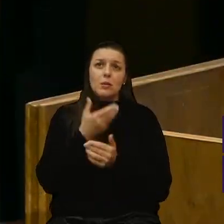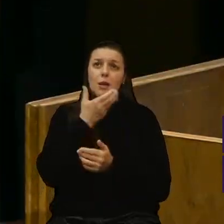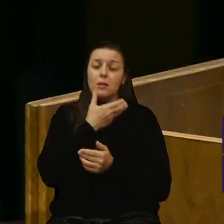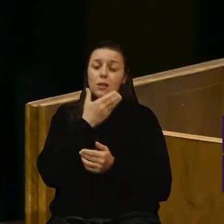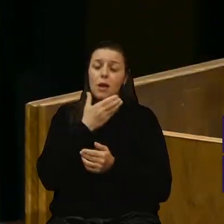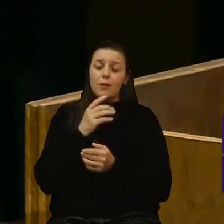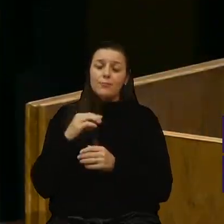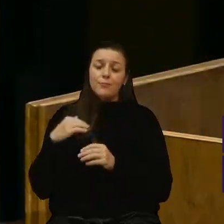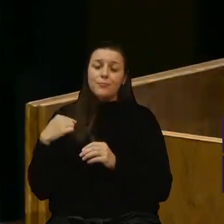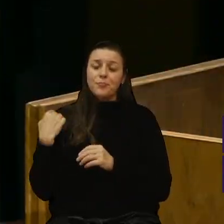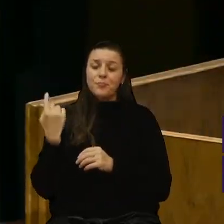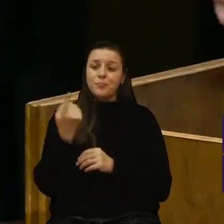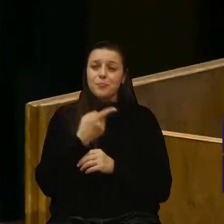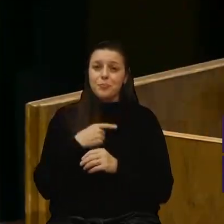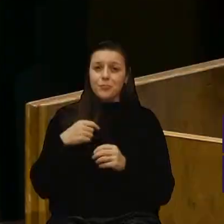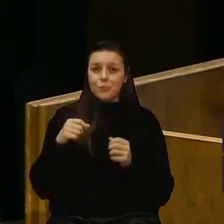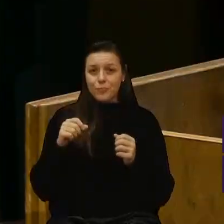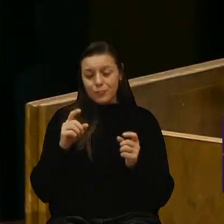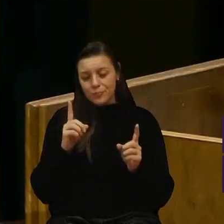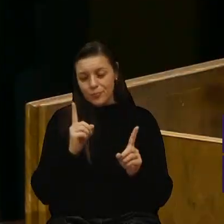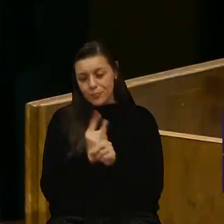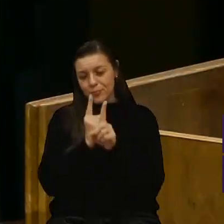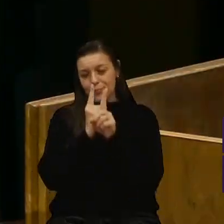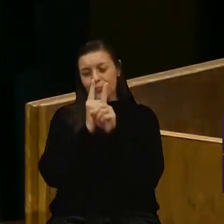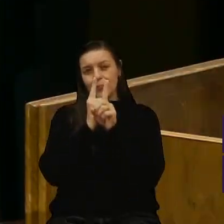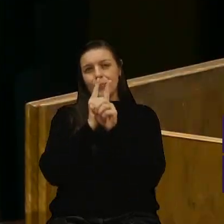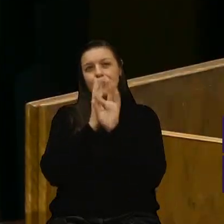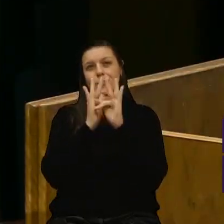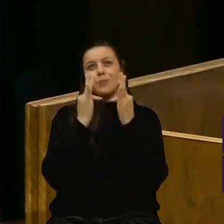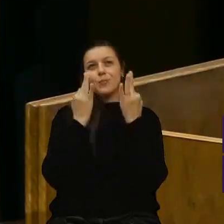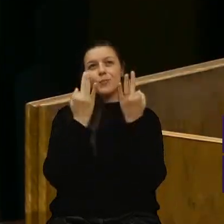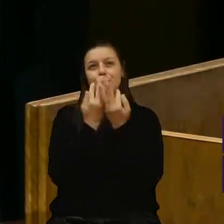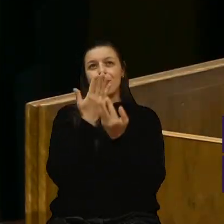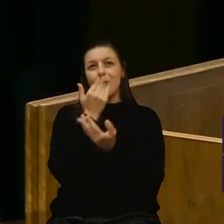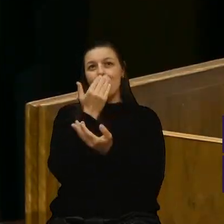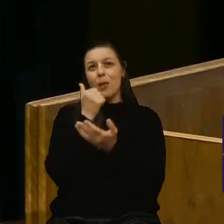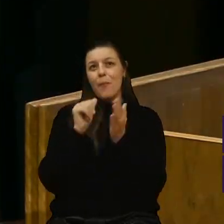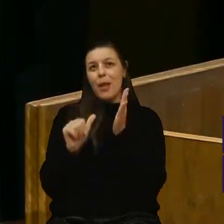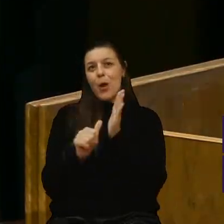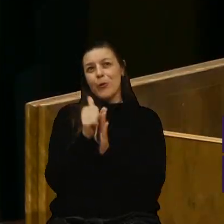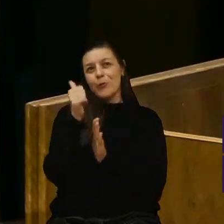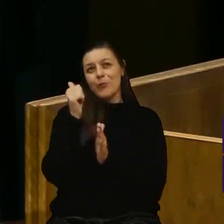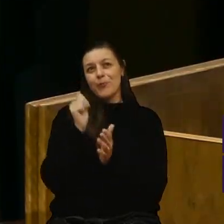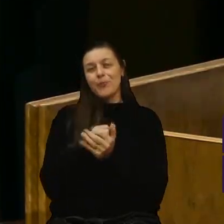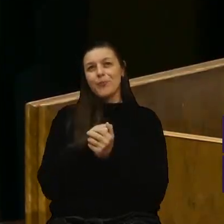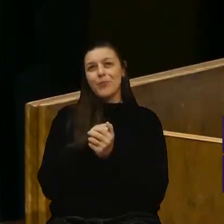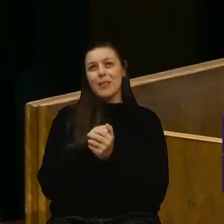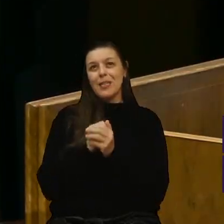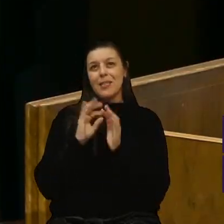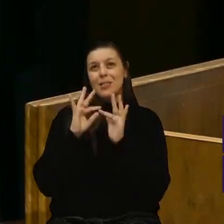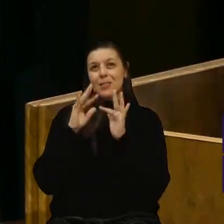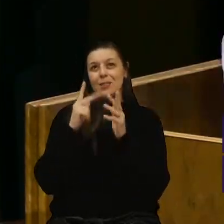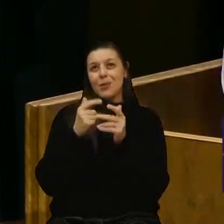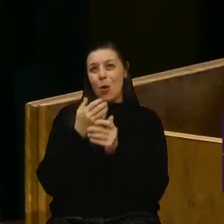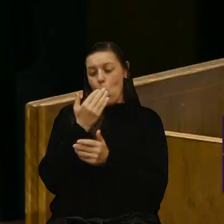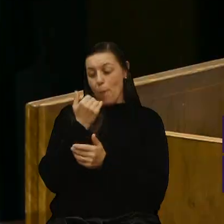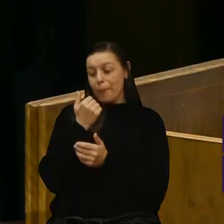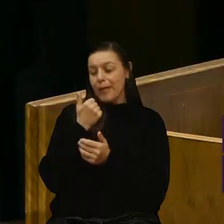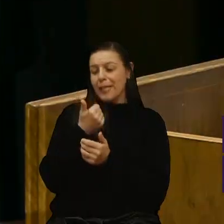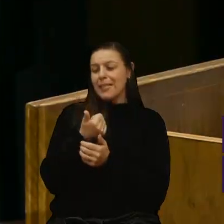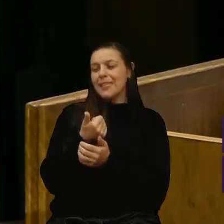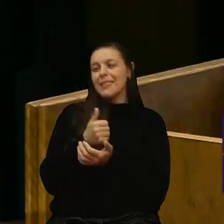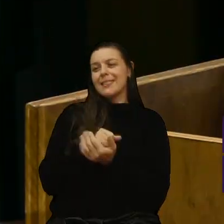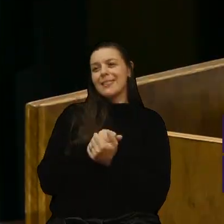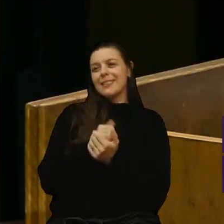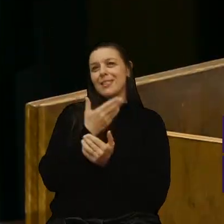vamos nos encontrar com os nossos e com as nossas e vamos ter uma comida melhor, não é isso? Todo mundo aqui come bem, tá, mas no Natal nós